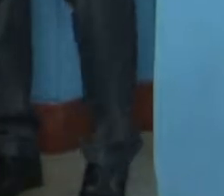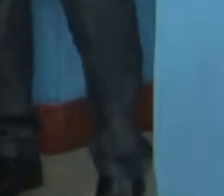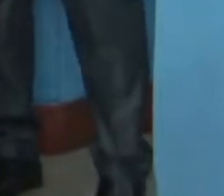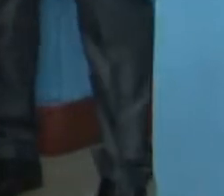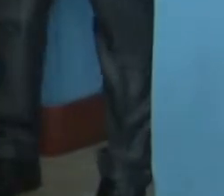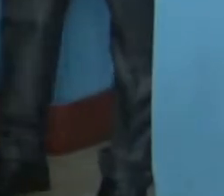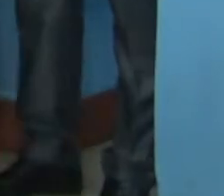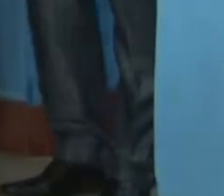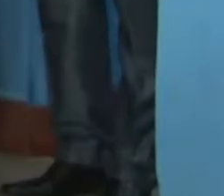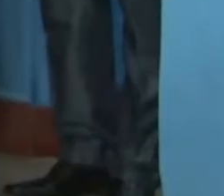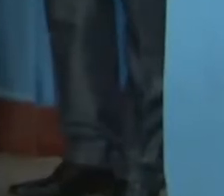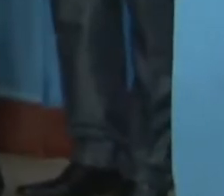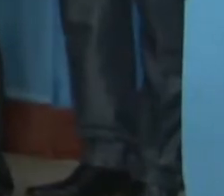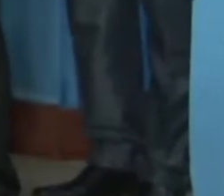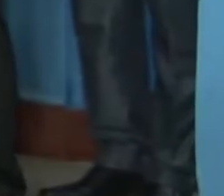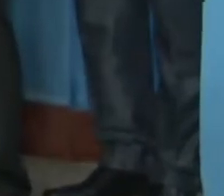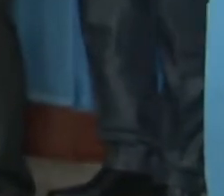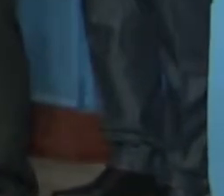ae